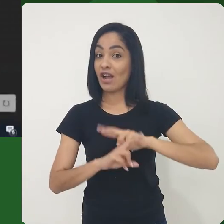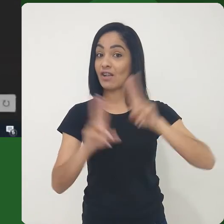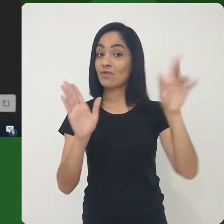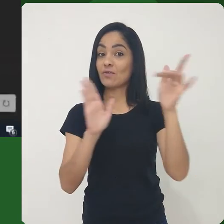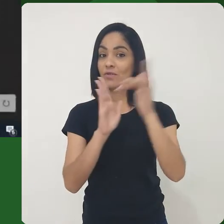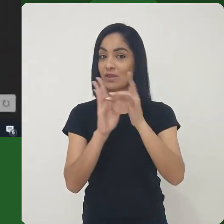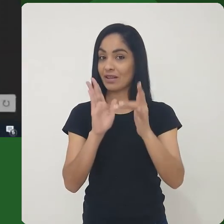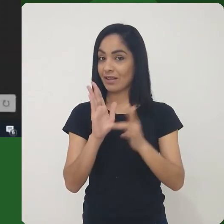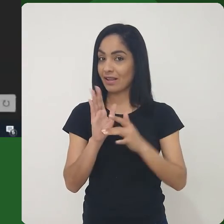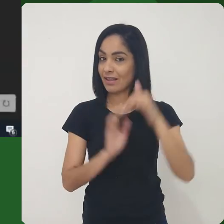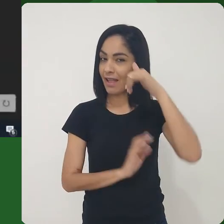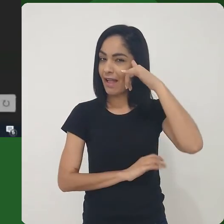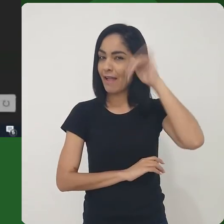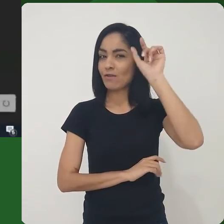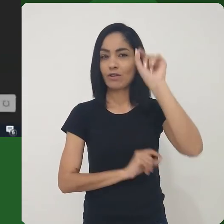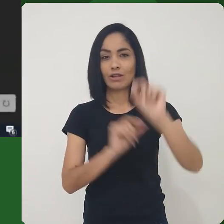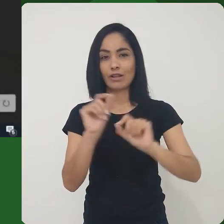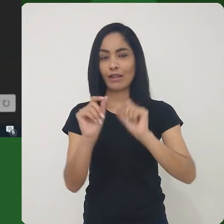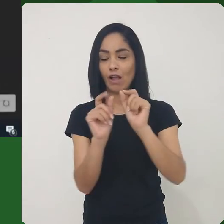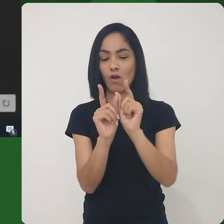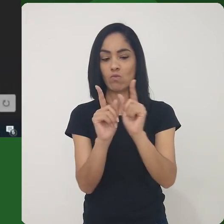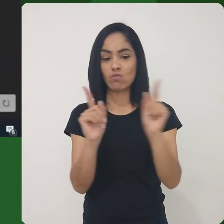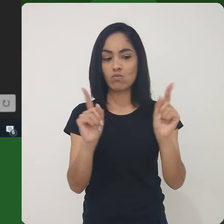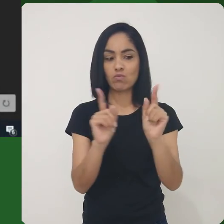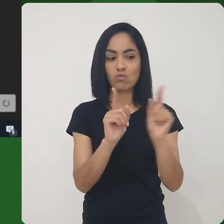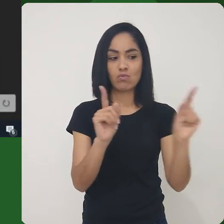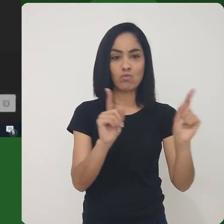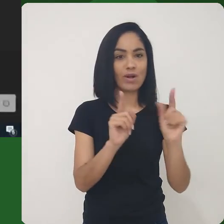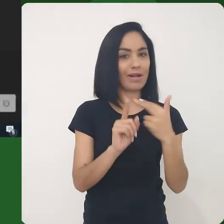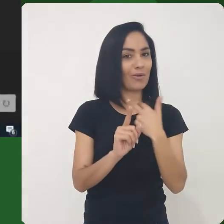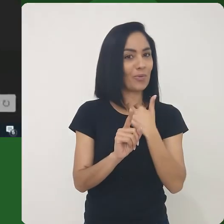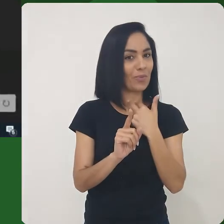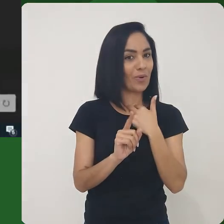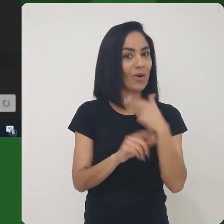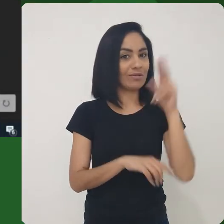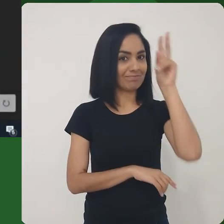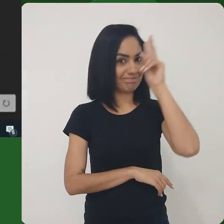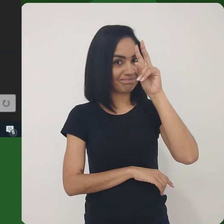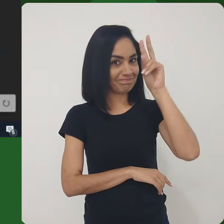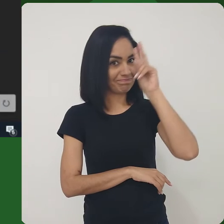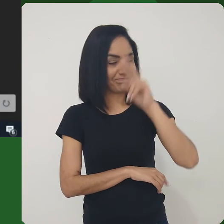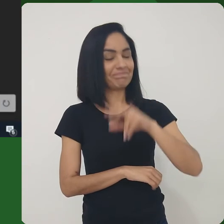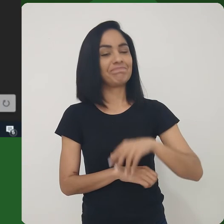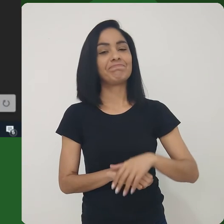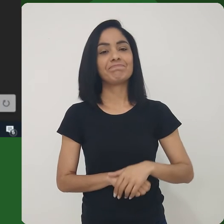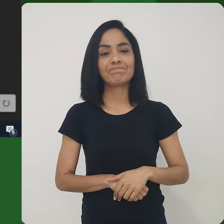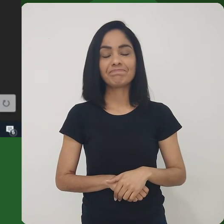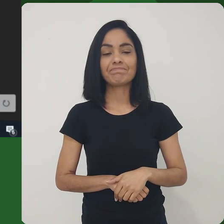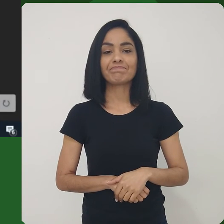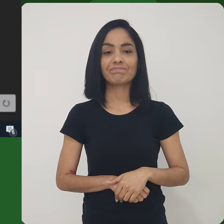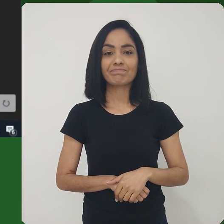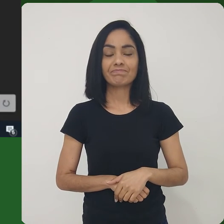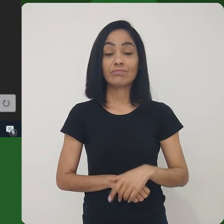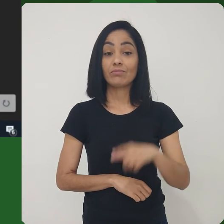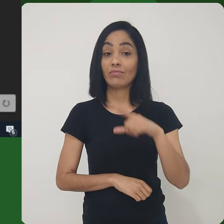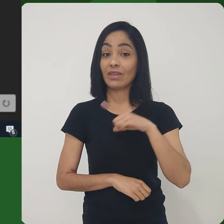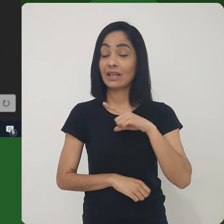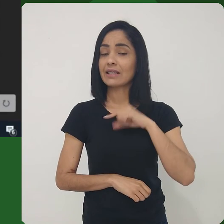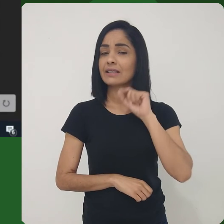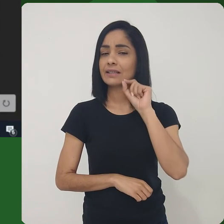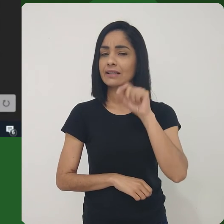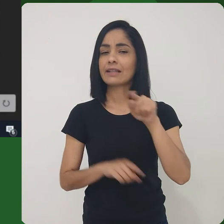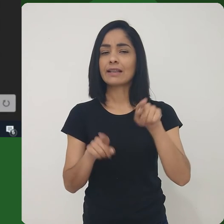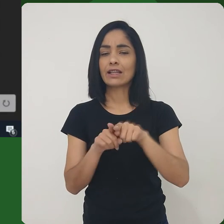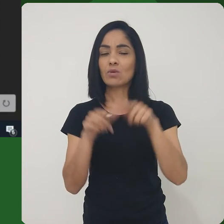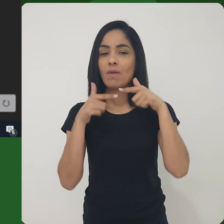correta da ata, ela deve evitar qualquer tipo de espaçamento, certo? E aqui